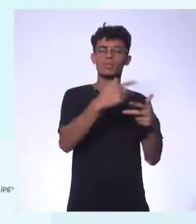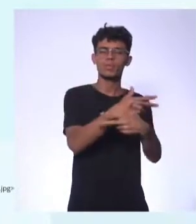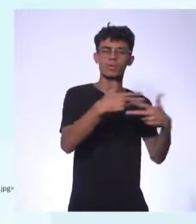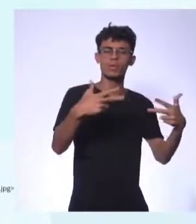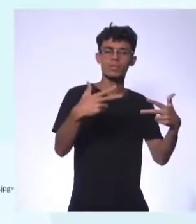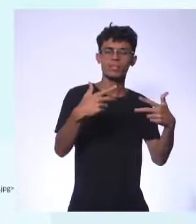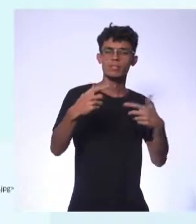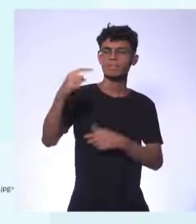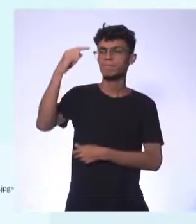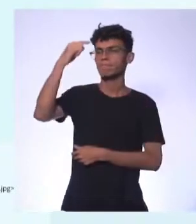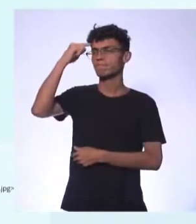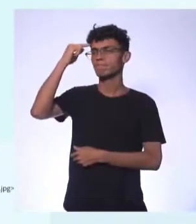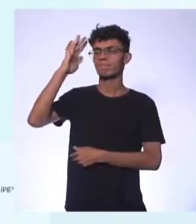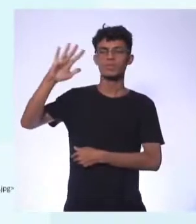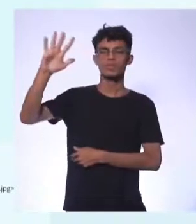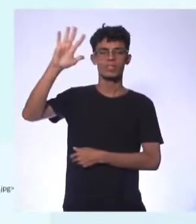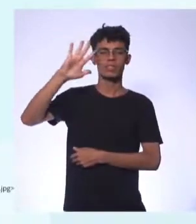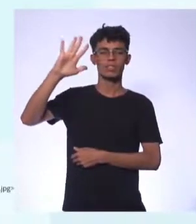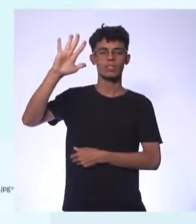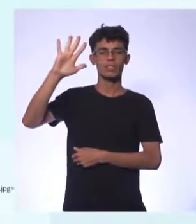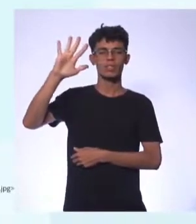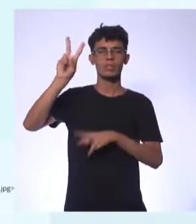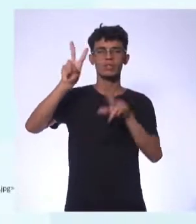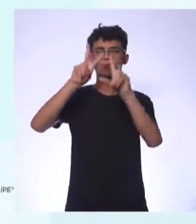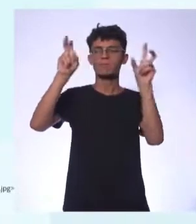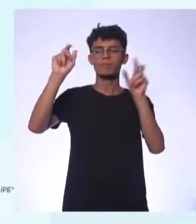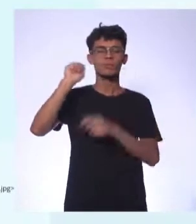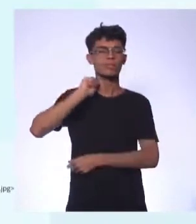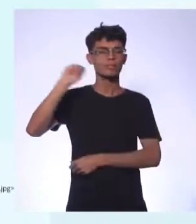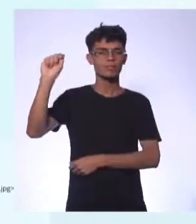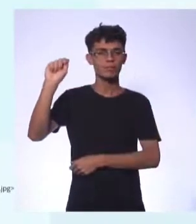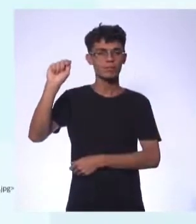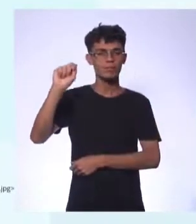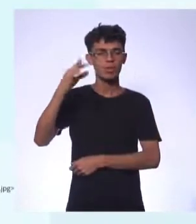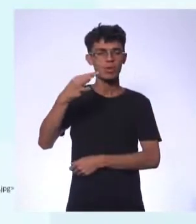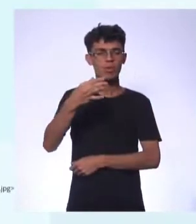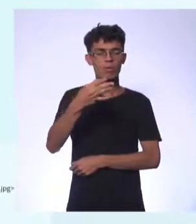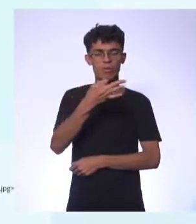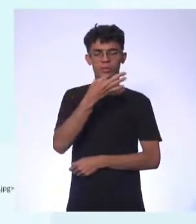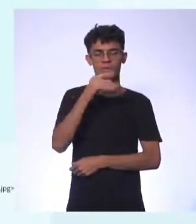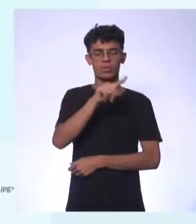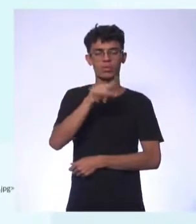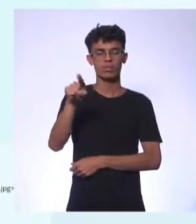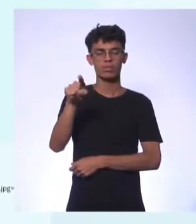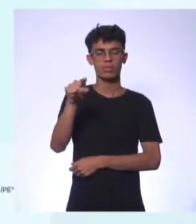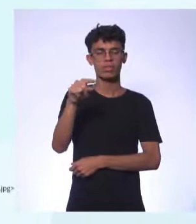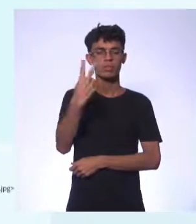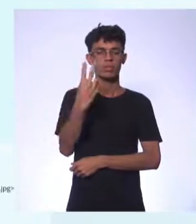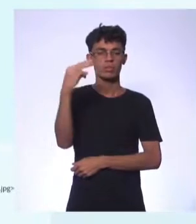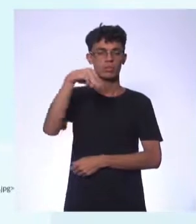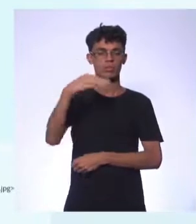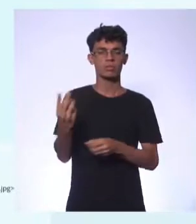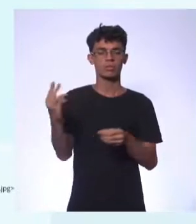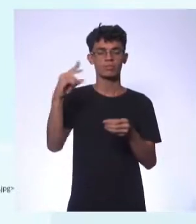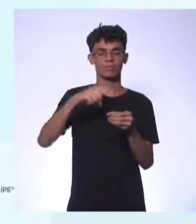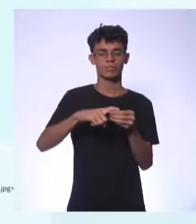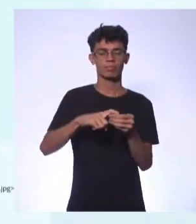de ideário acerca do Tiradentes? O que vocês acham? Em 2 minutos, a gente volta.